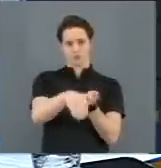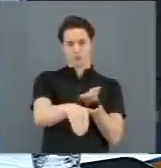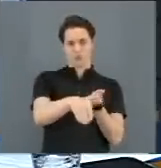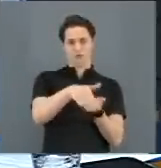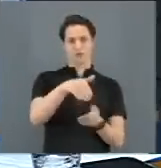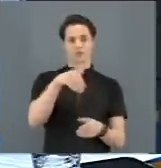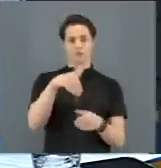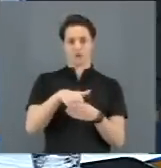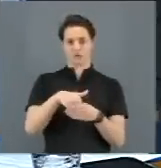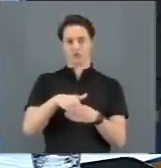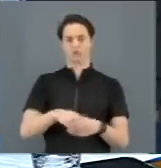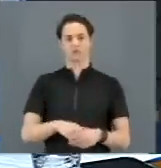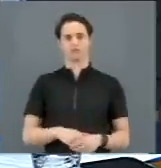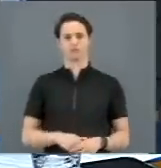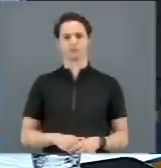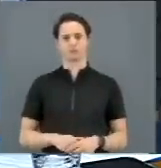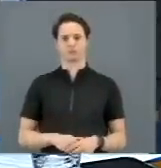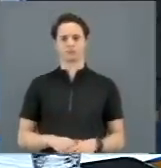impresso,